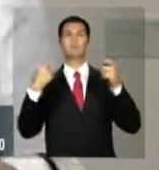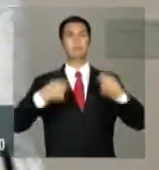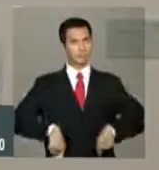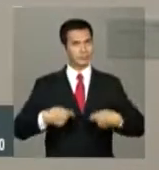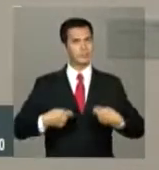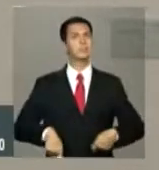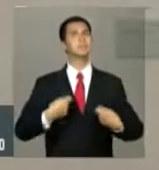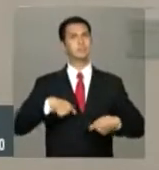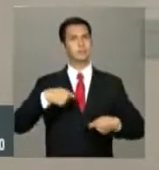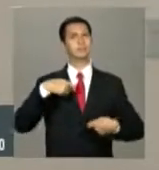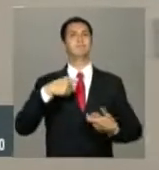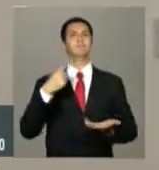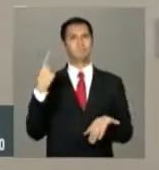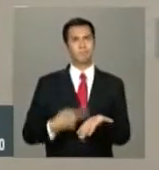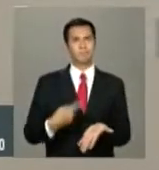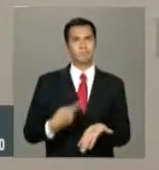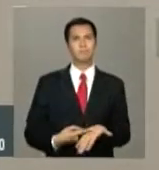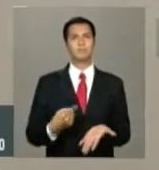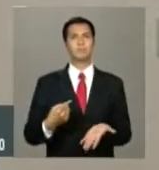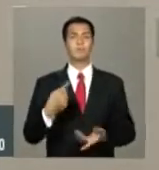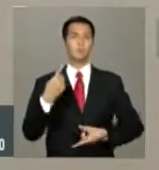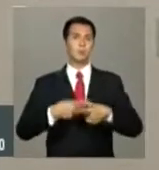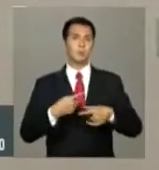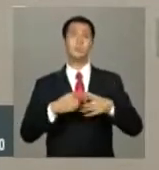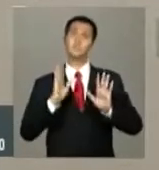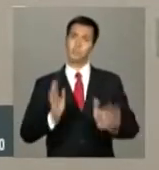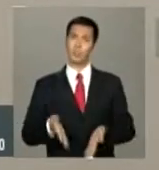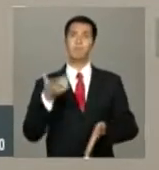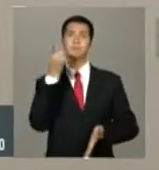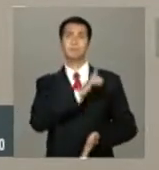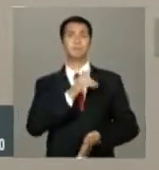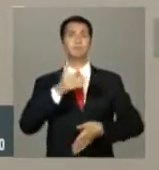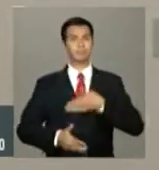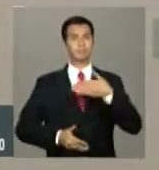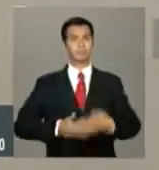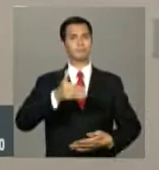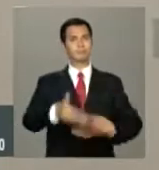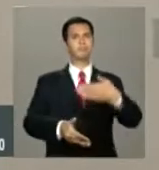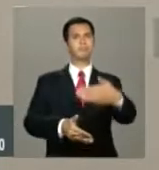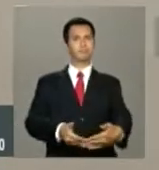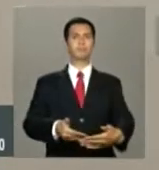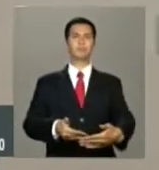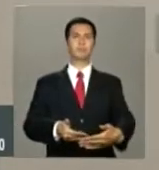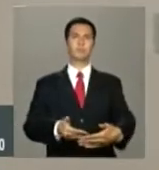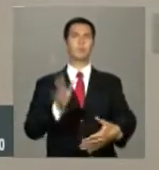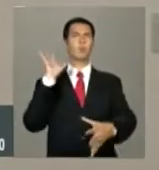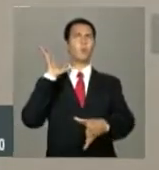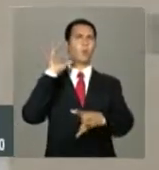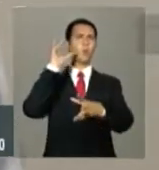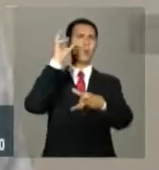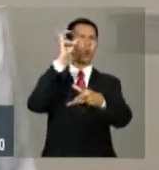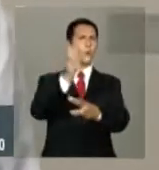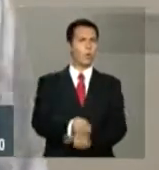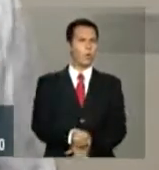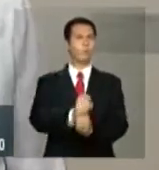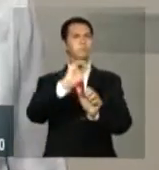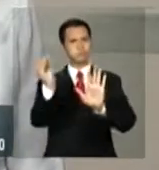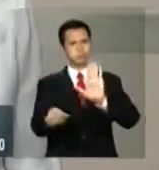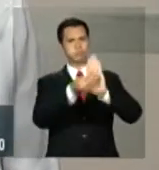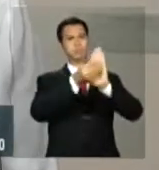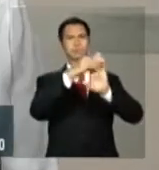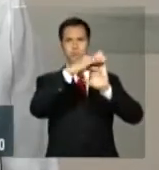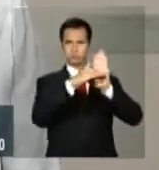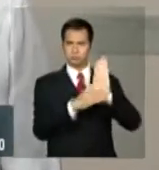gente desconsiderar que foi feita uma série de avanços e que há um acúmulo, você parte do acúmulo e